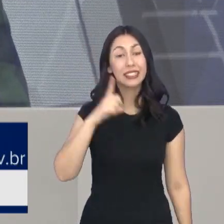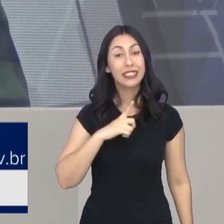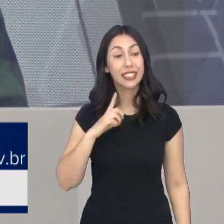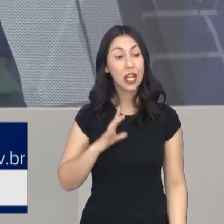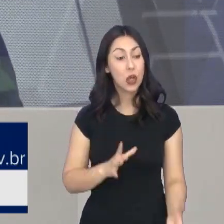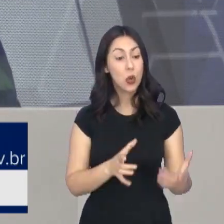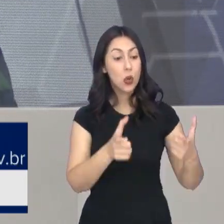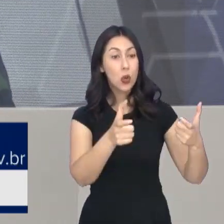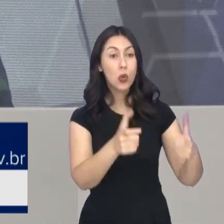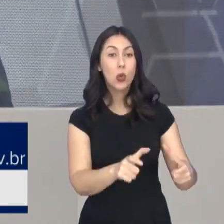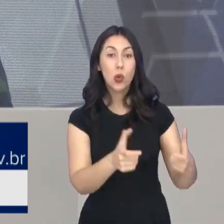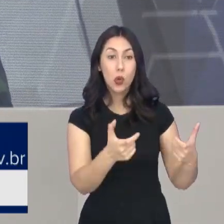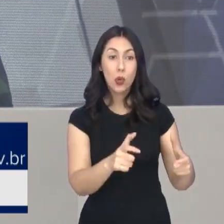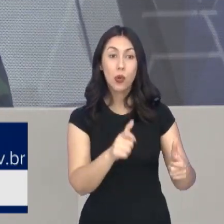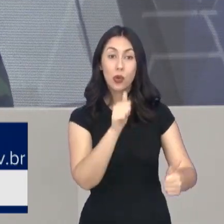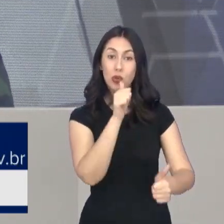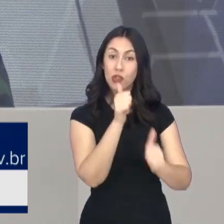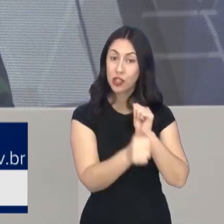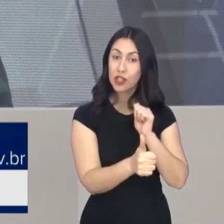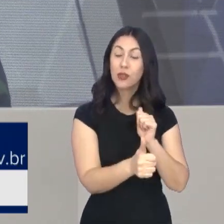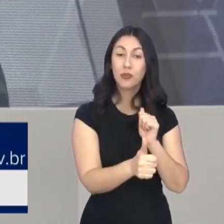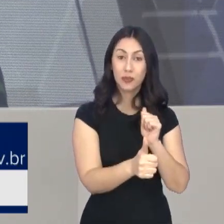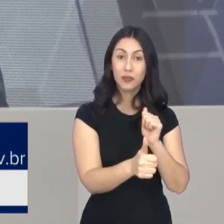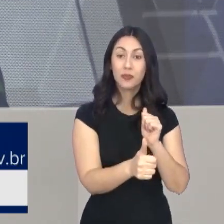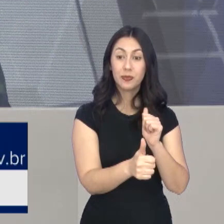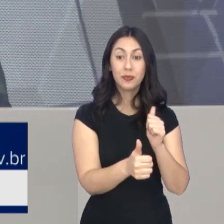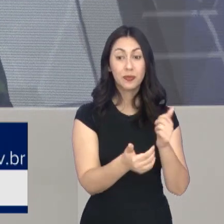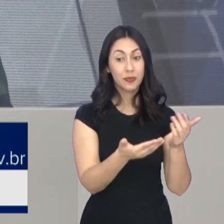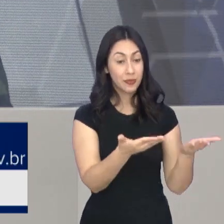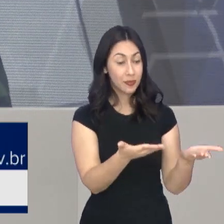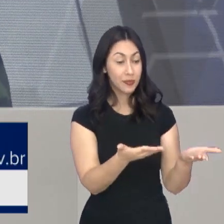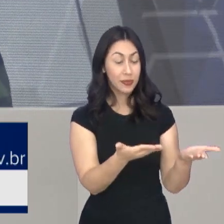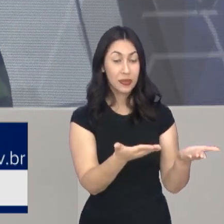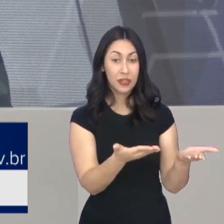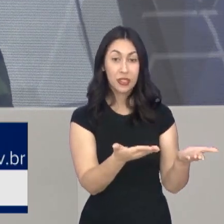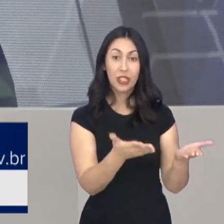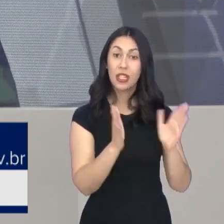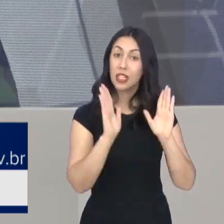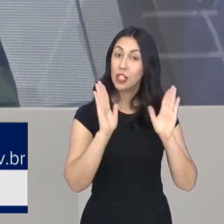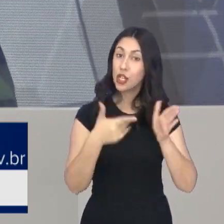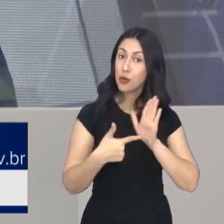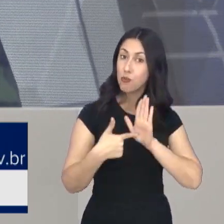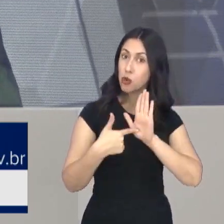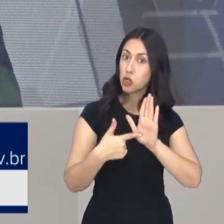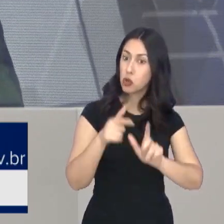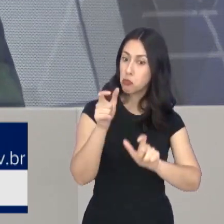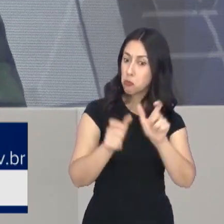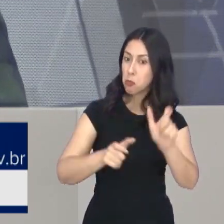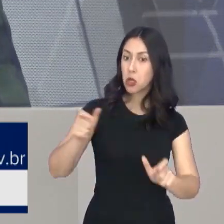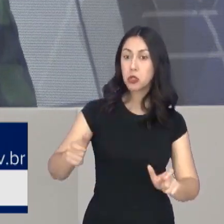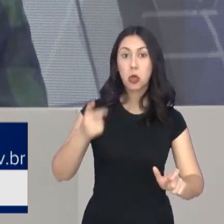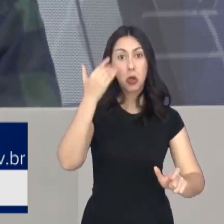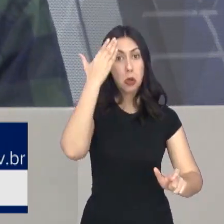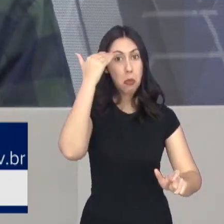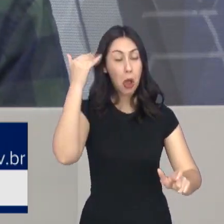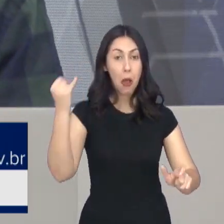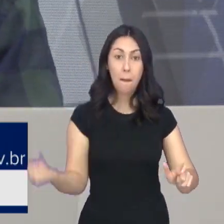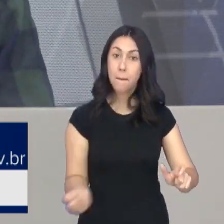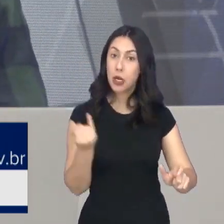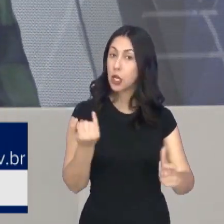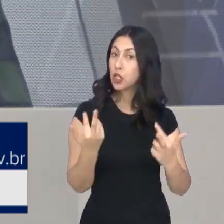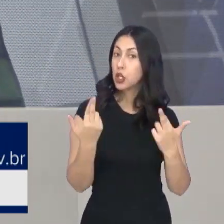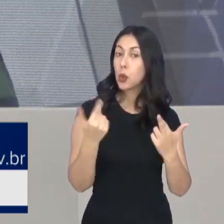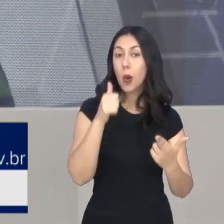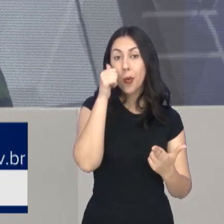como a Associação Esportiva São José, que já revelou tantos craques, por exemplo, a Fabiola Molina, né,